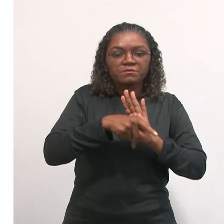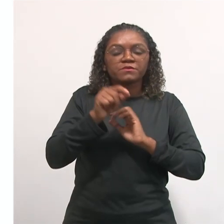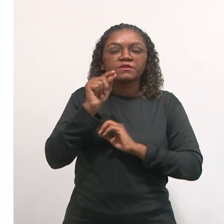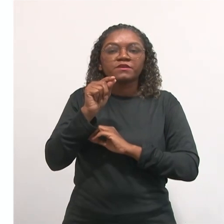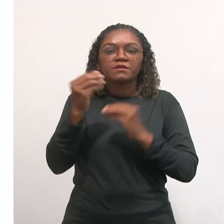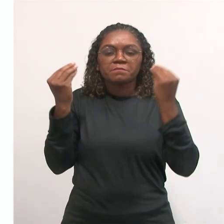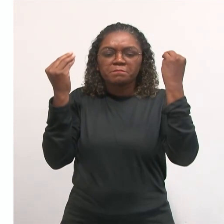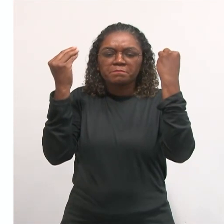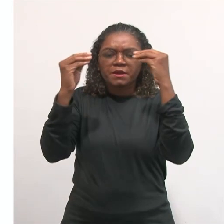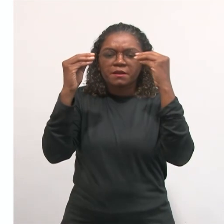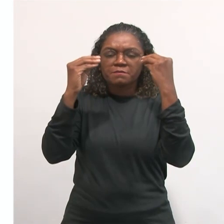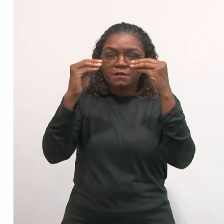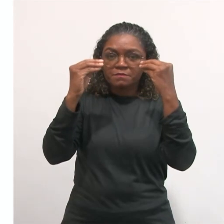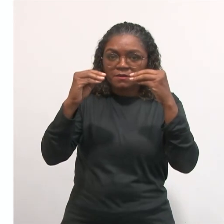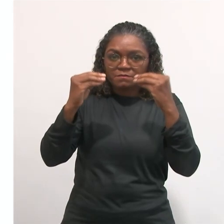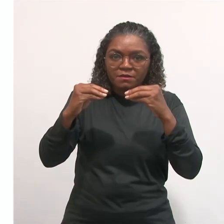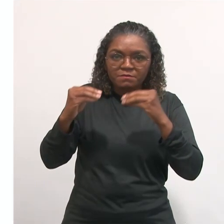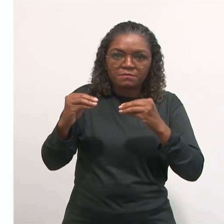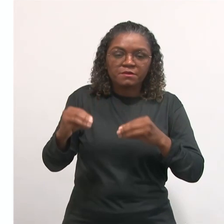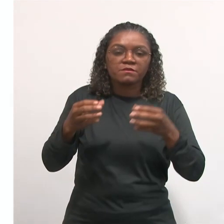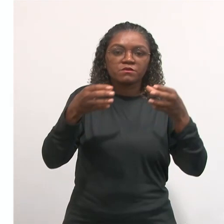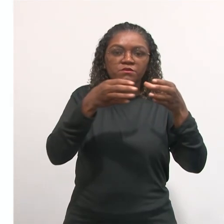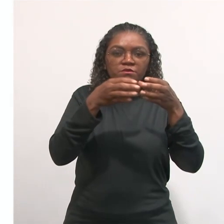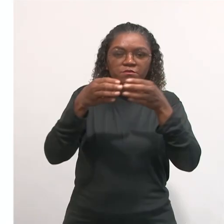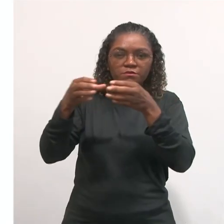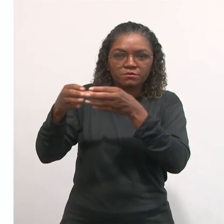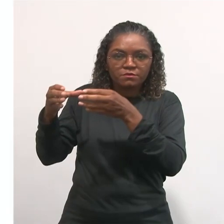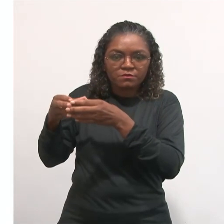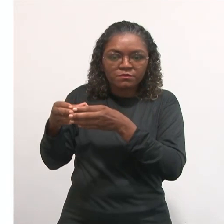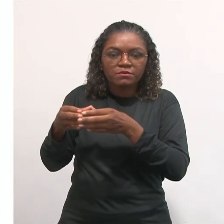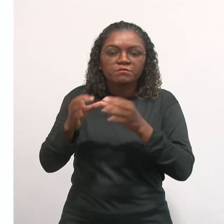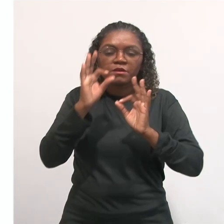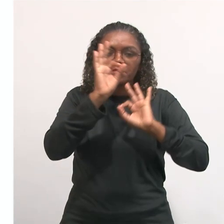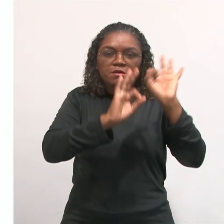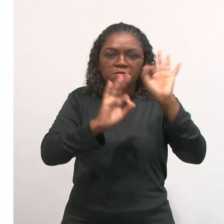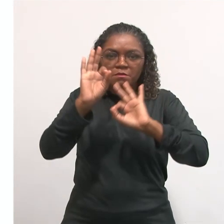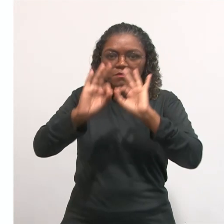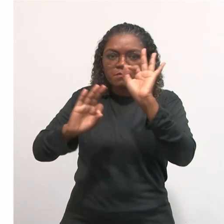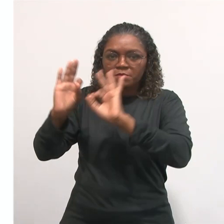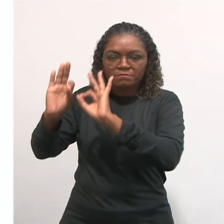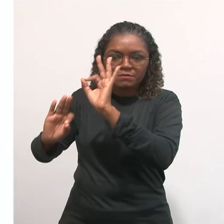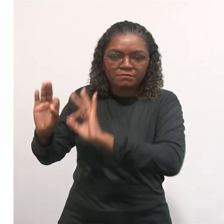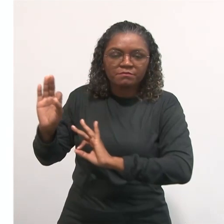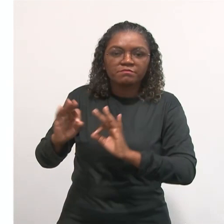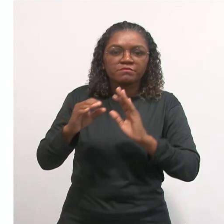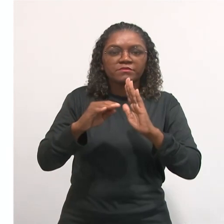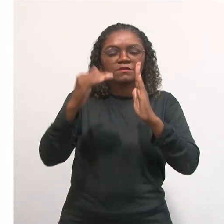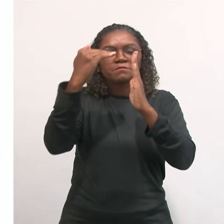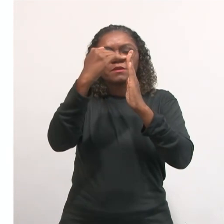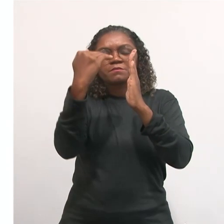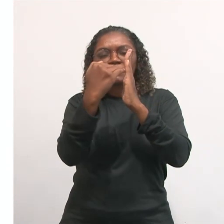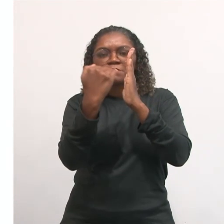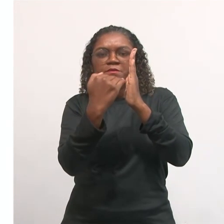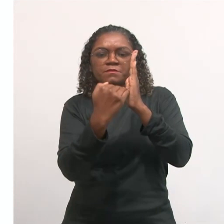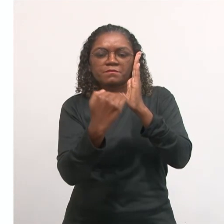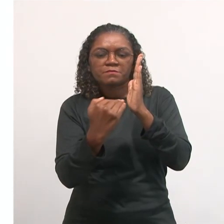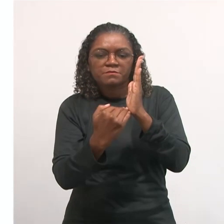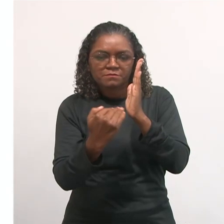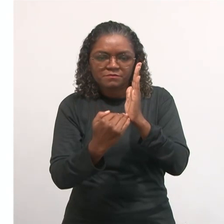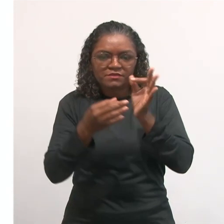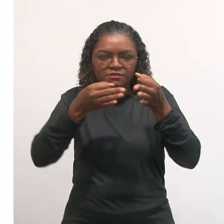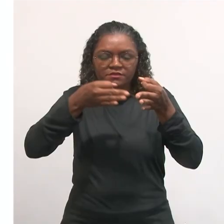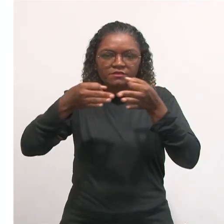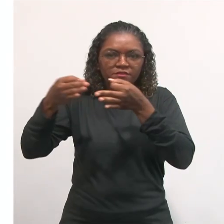é possível valores de uma variável serem agrupados em classes, né? E a quantidade de